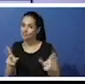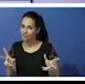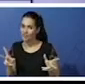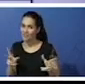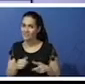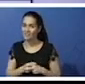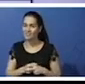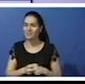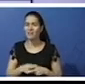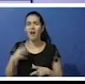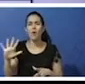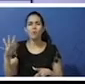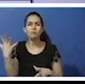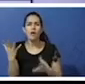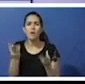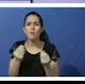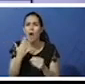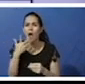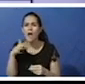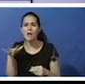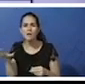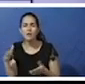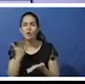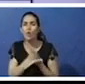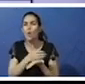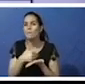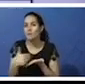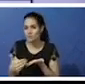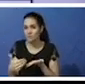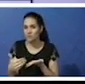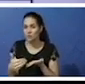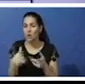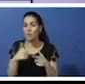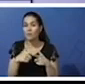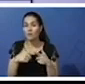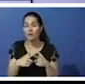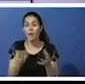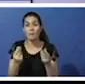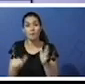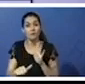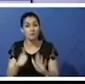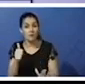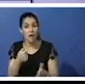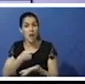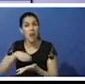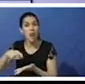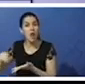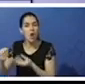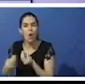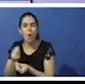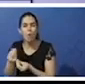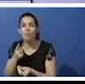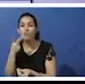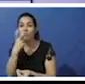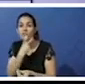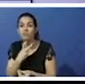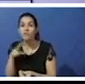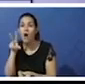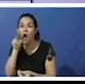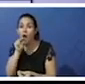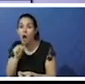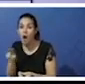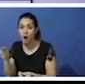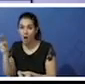com crianças na faixa de alfabetização. Muitas vezes elas vão escrever da maneira que elas falam, tá,